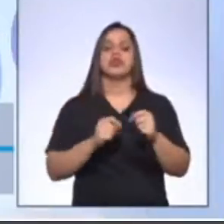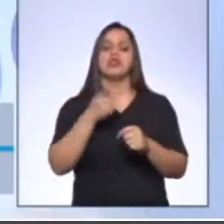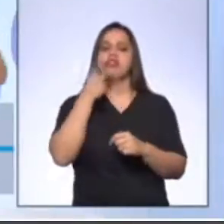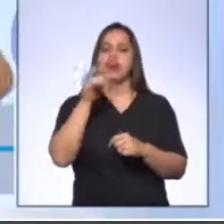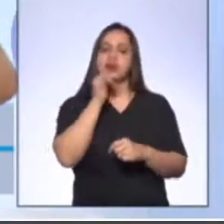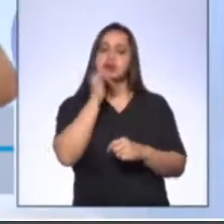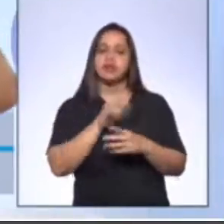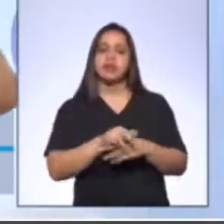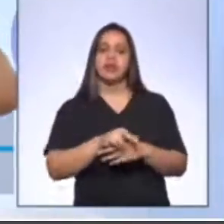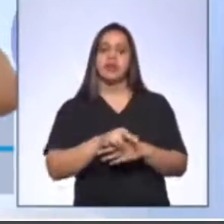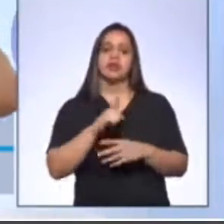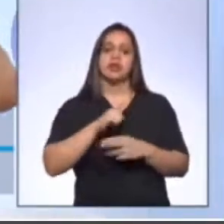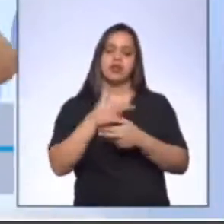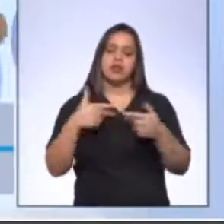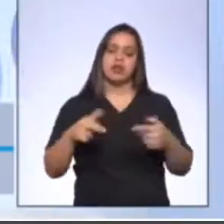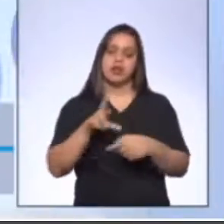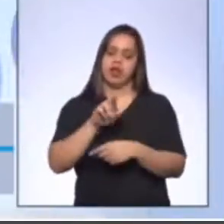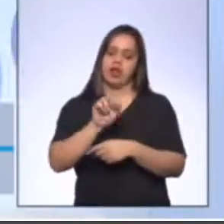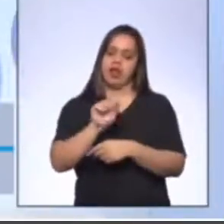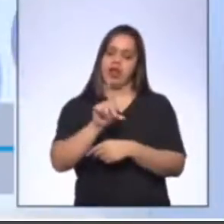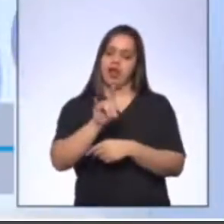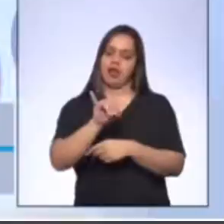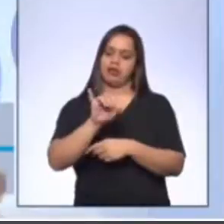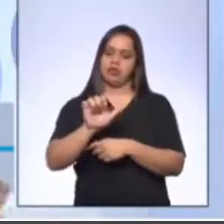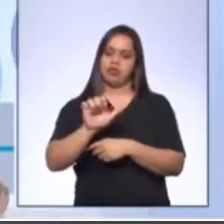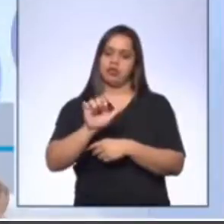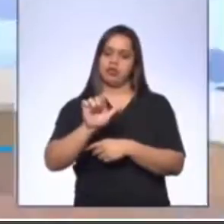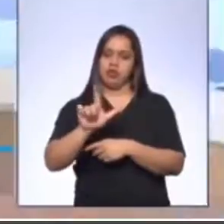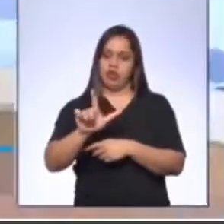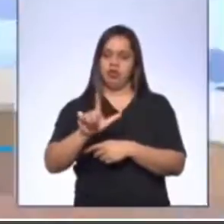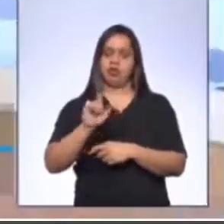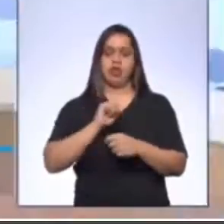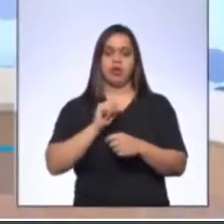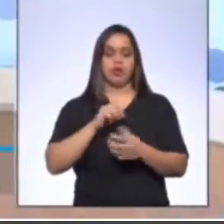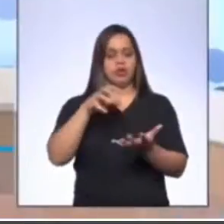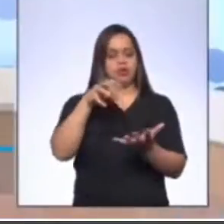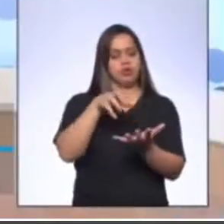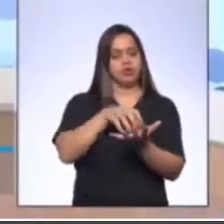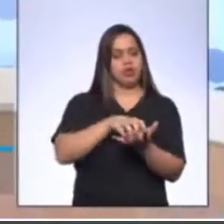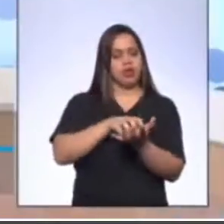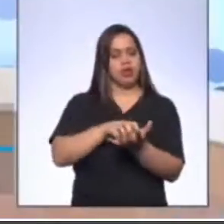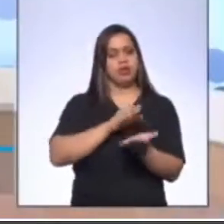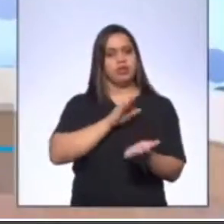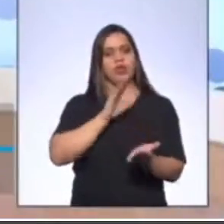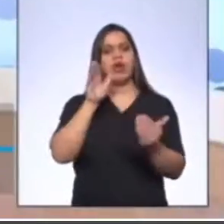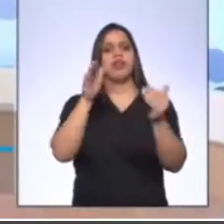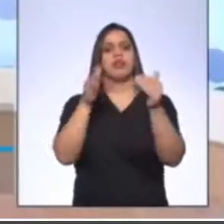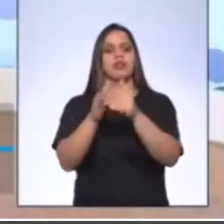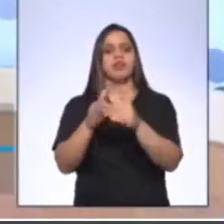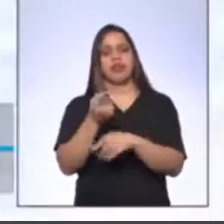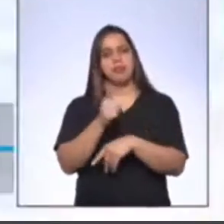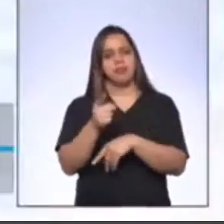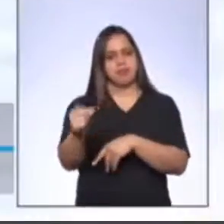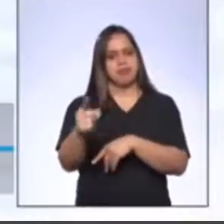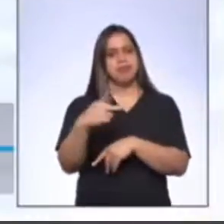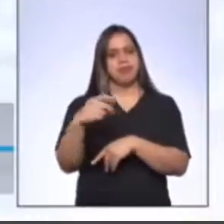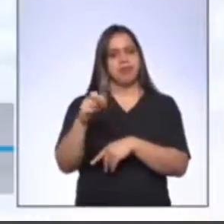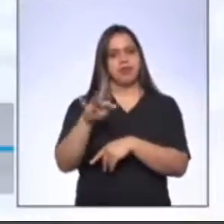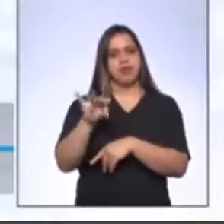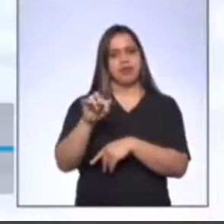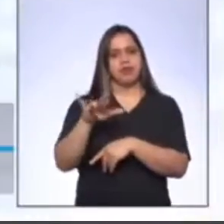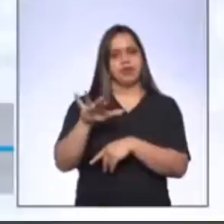falar radial é justamente essa ligação do centro para a periferia tá legal o prefeito professor obrigado